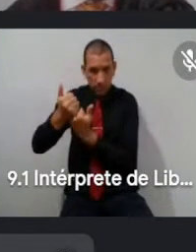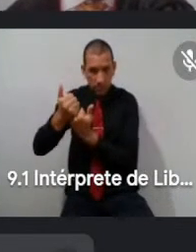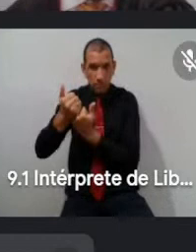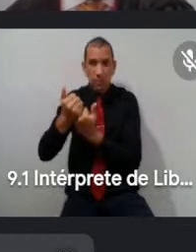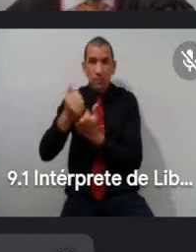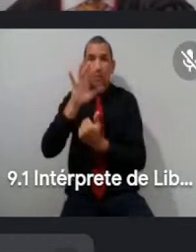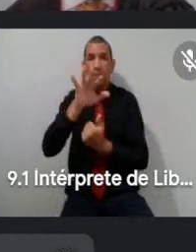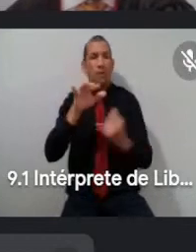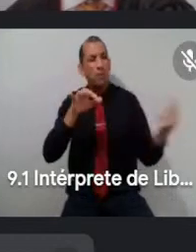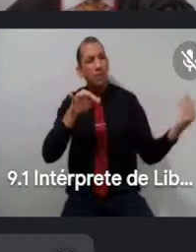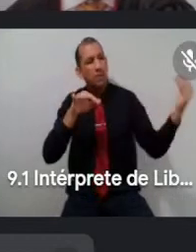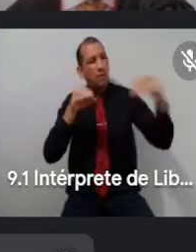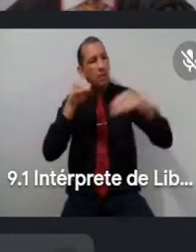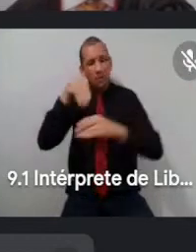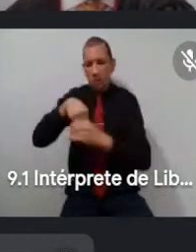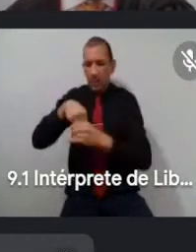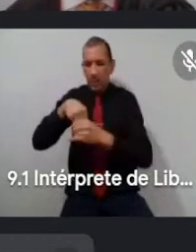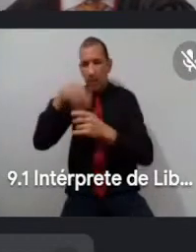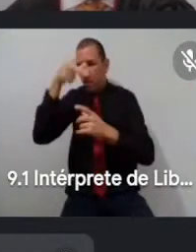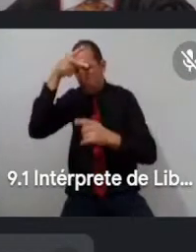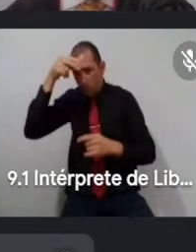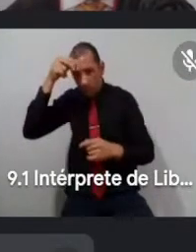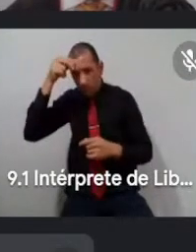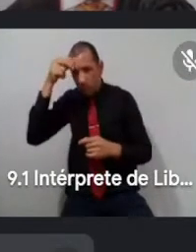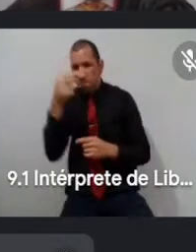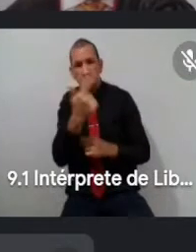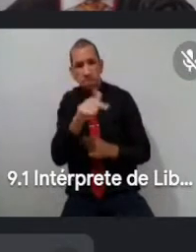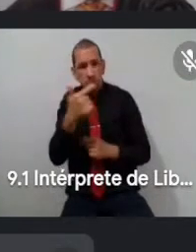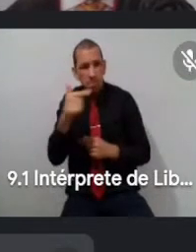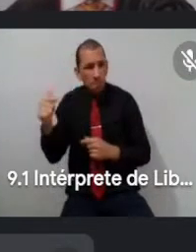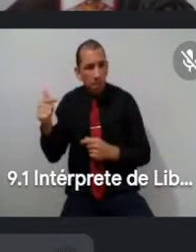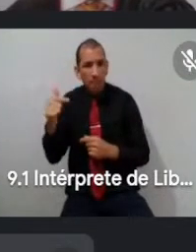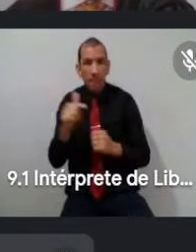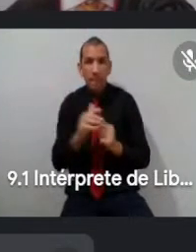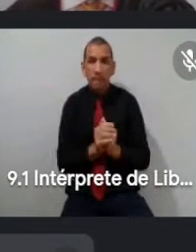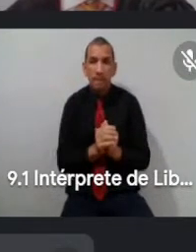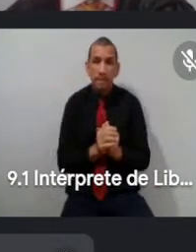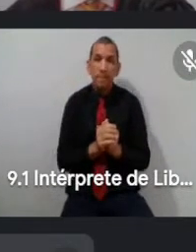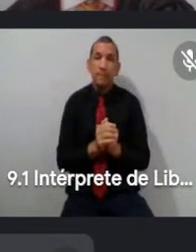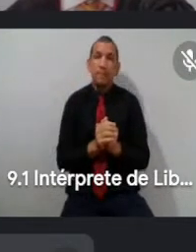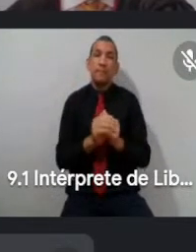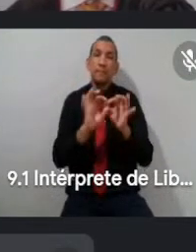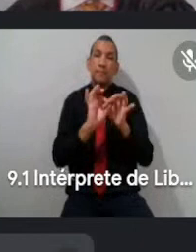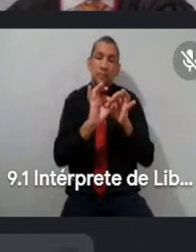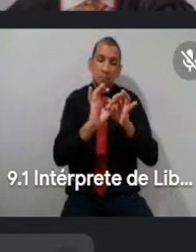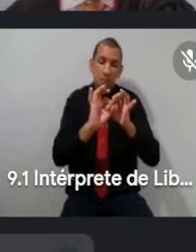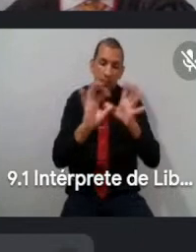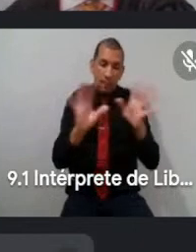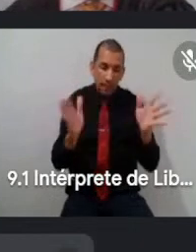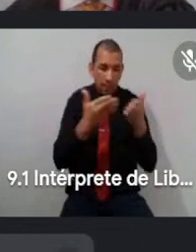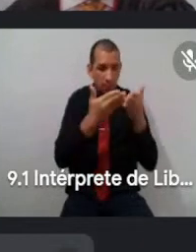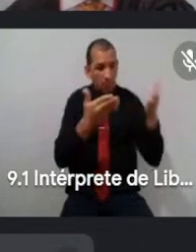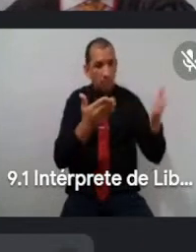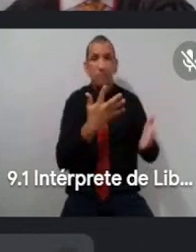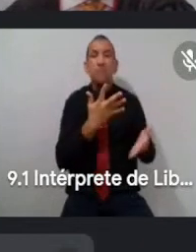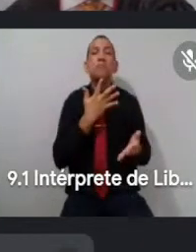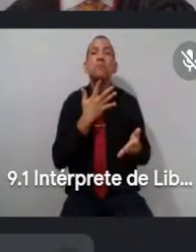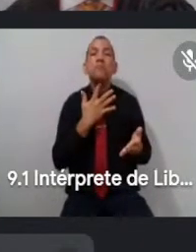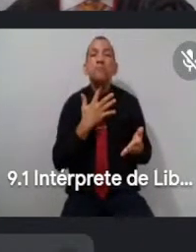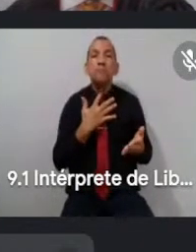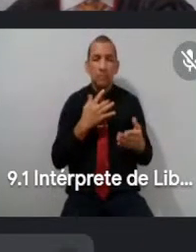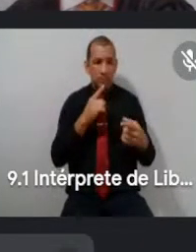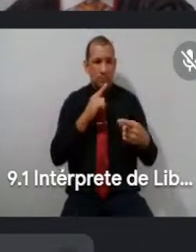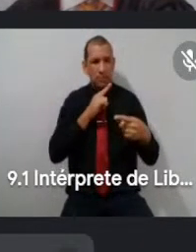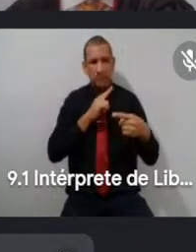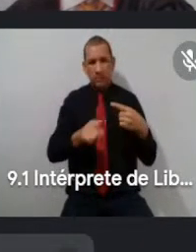não volta no município então é o bem juridicamente tutelado que ali de voltar a liberdade do eleitor eu